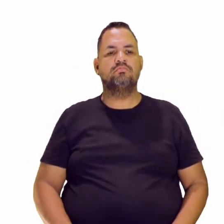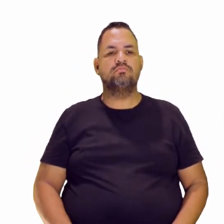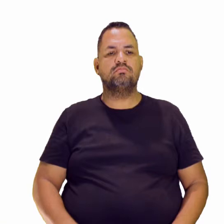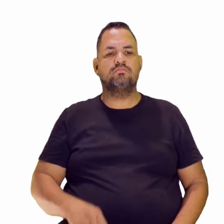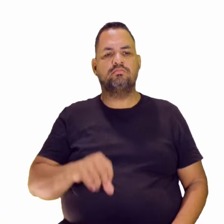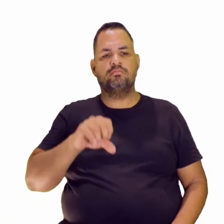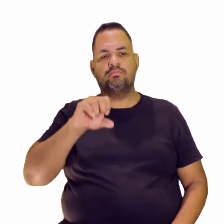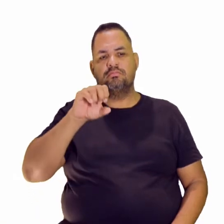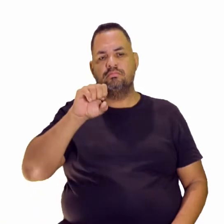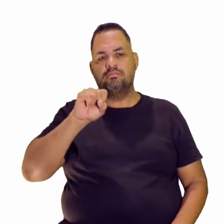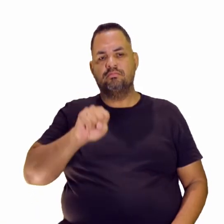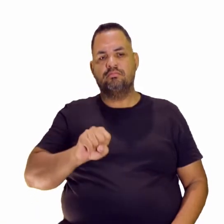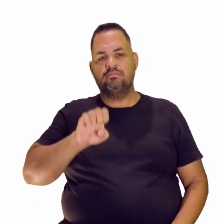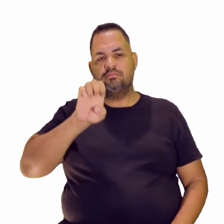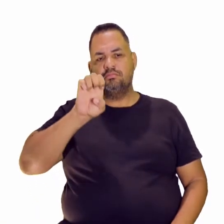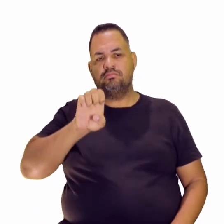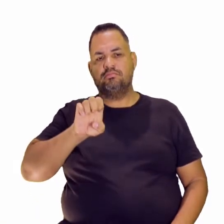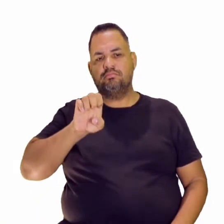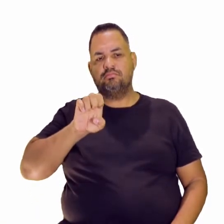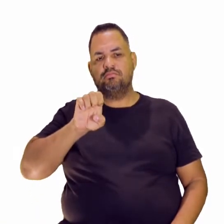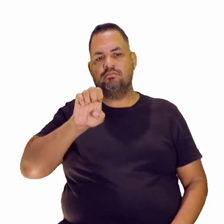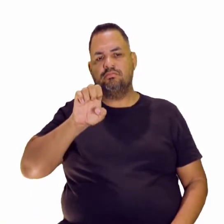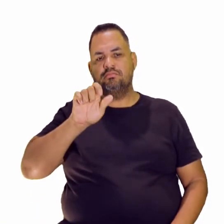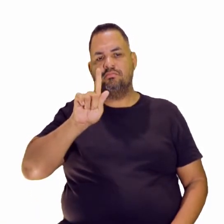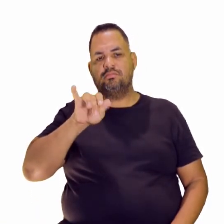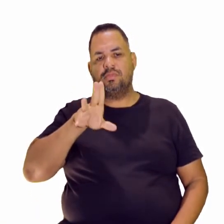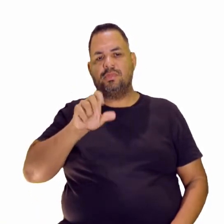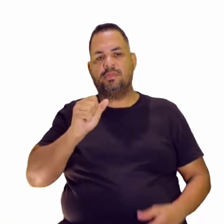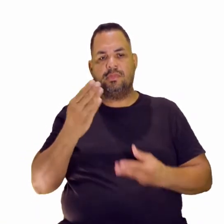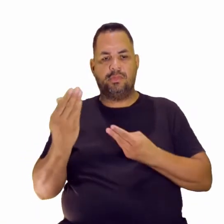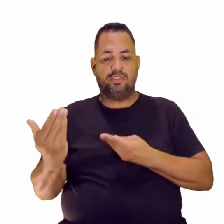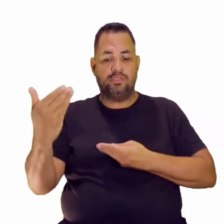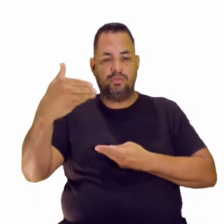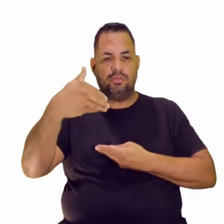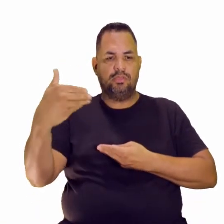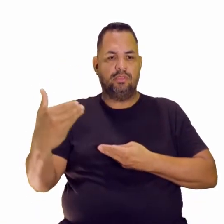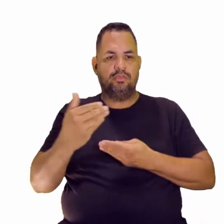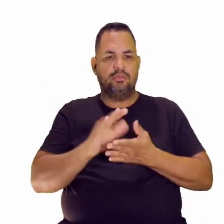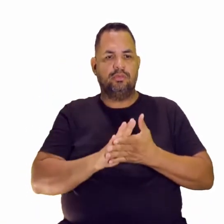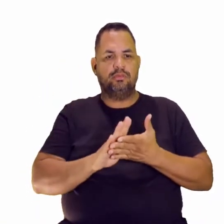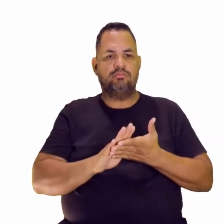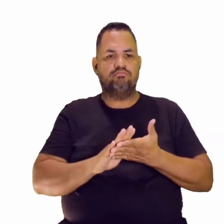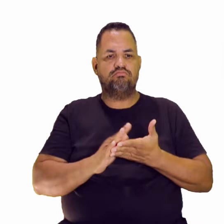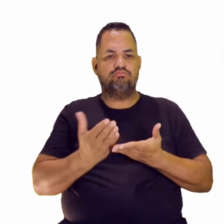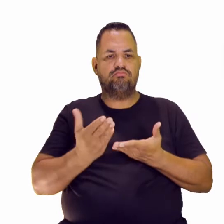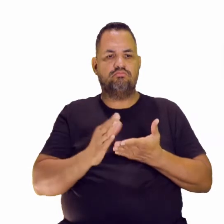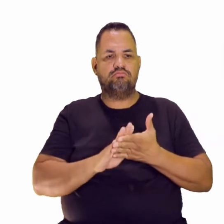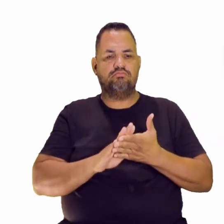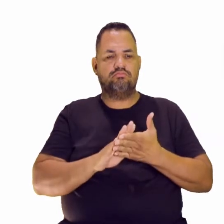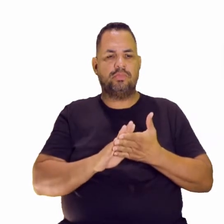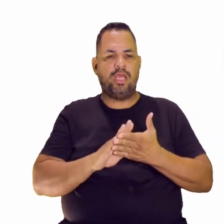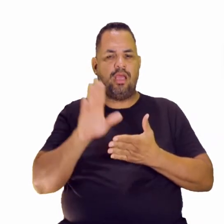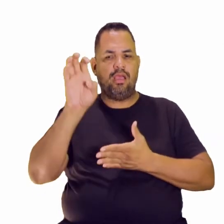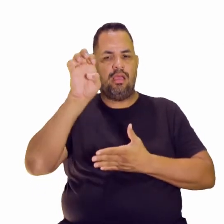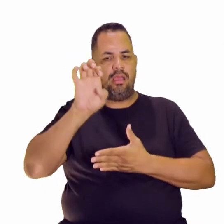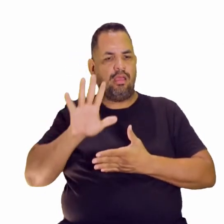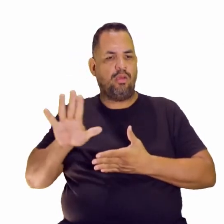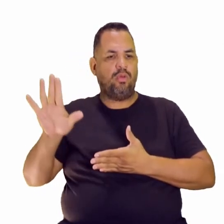Segal trouxe da Europa para a burguesia paulistana uma pintura